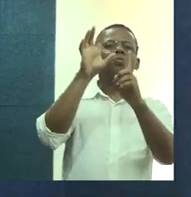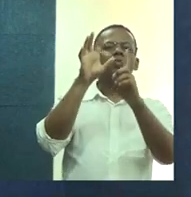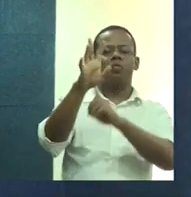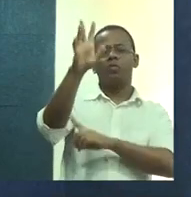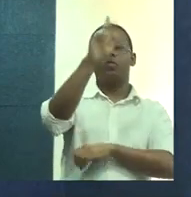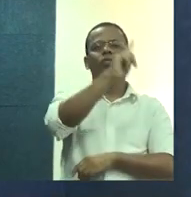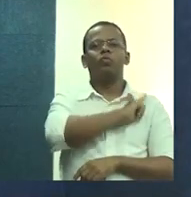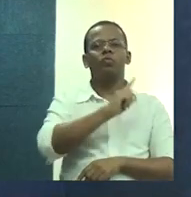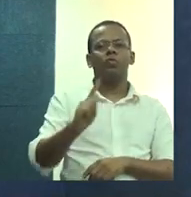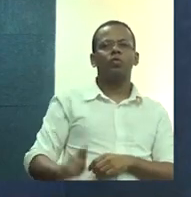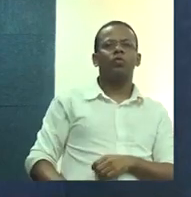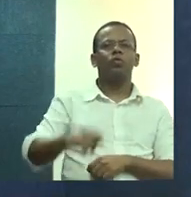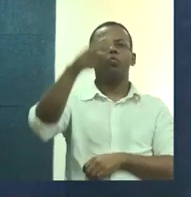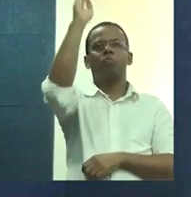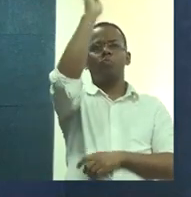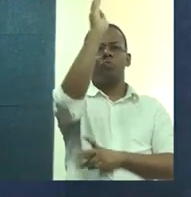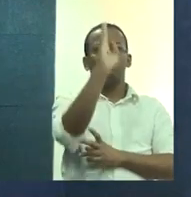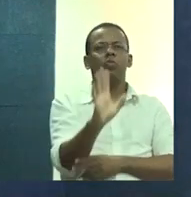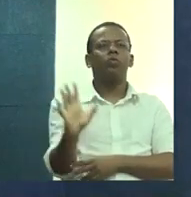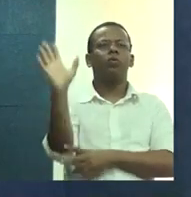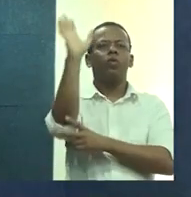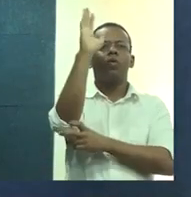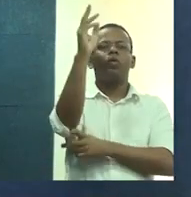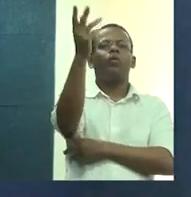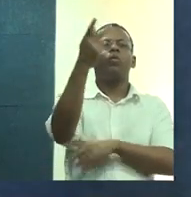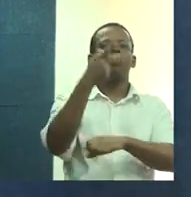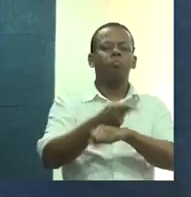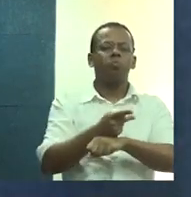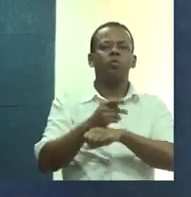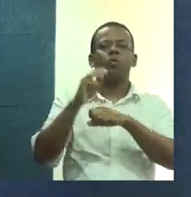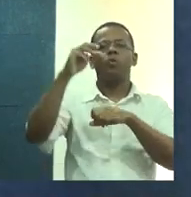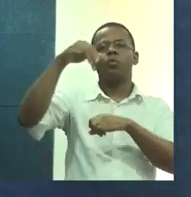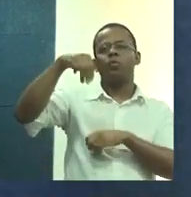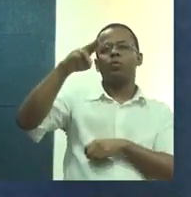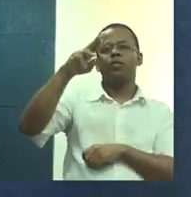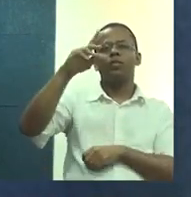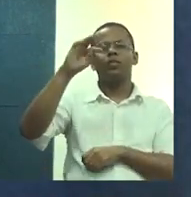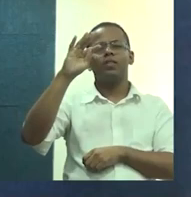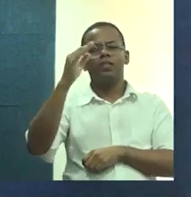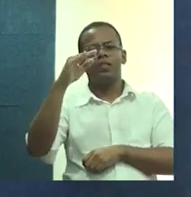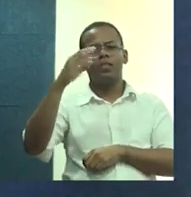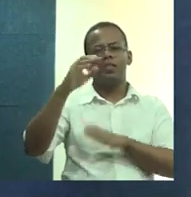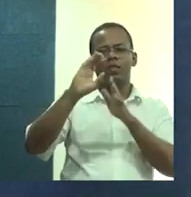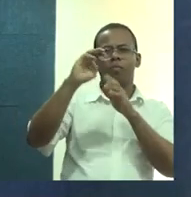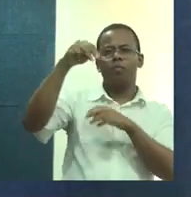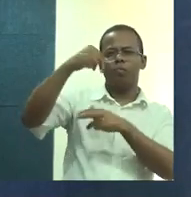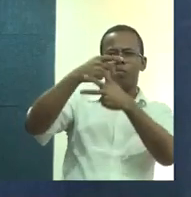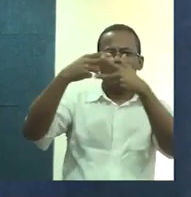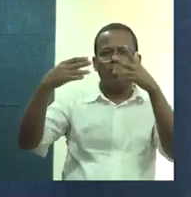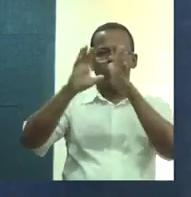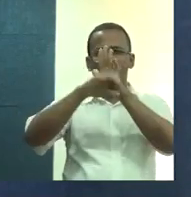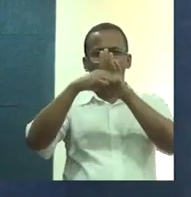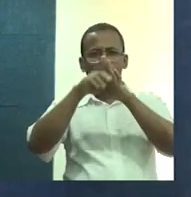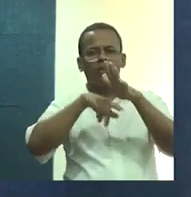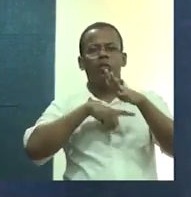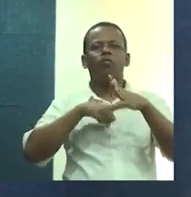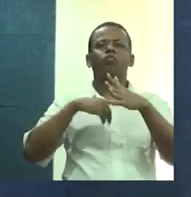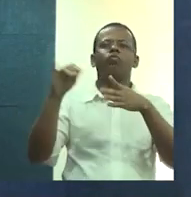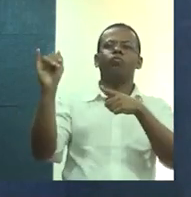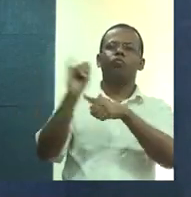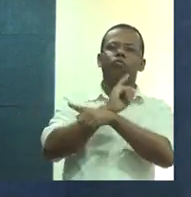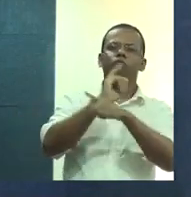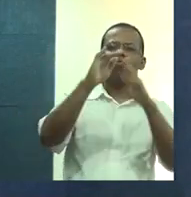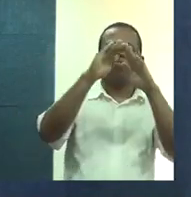públicas municipais do Brasil com prêmio munisciência permeia várias organizações no ativismo